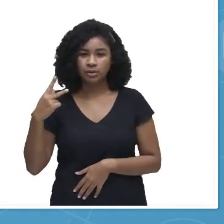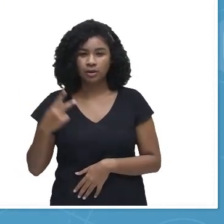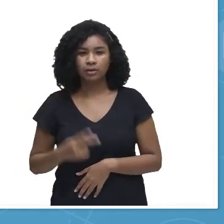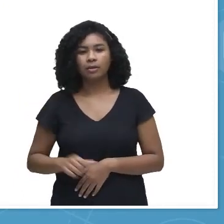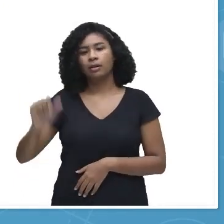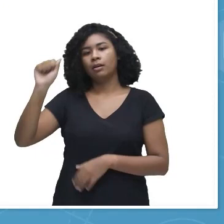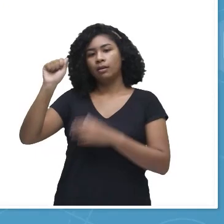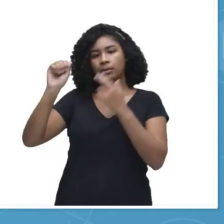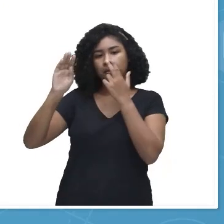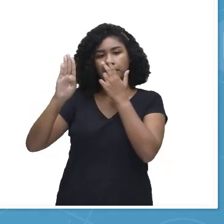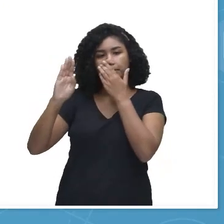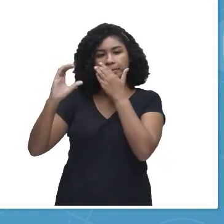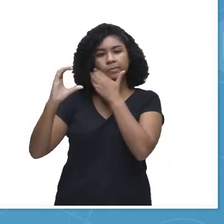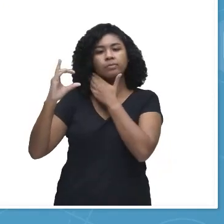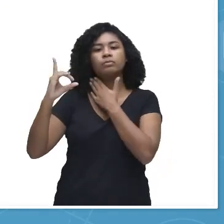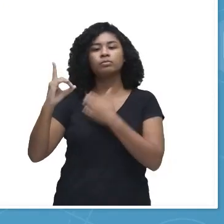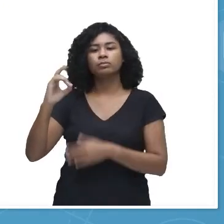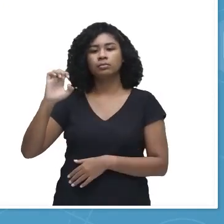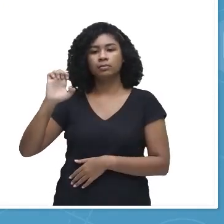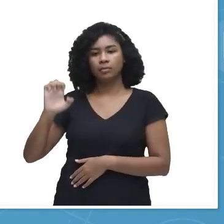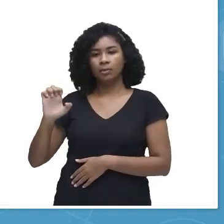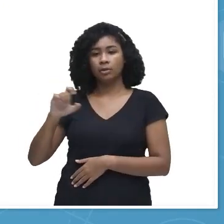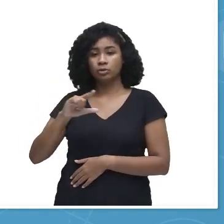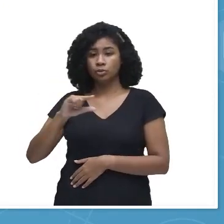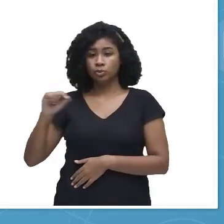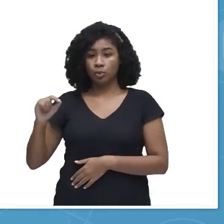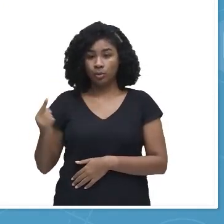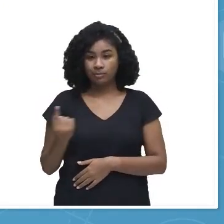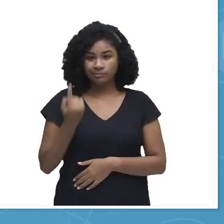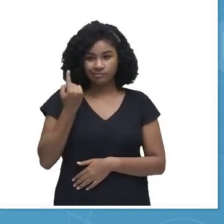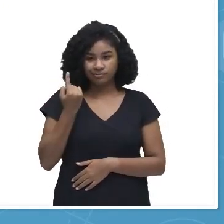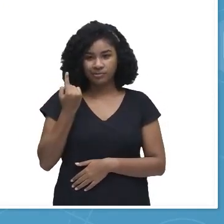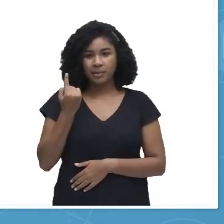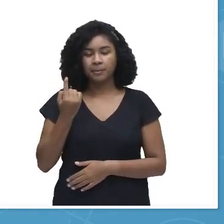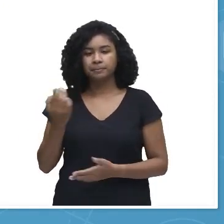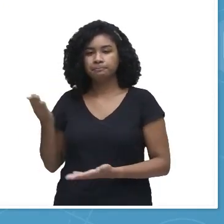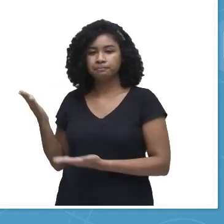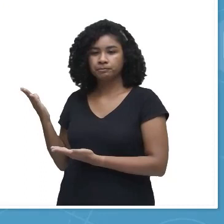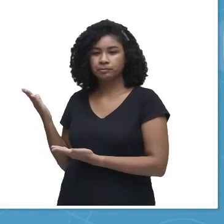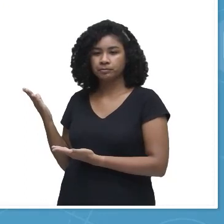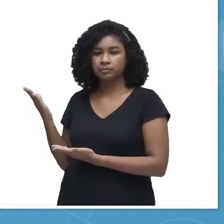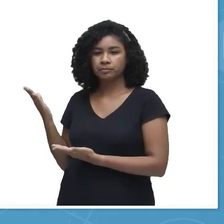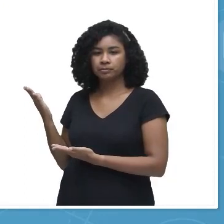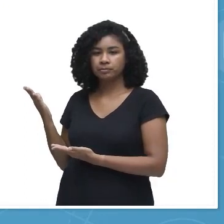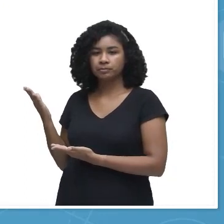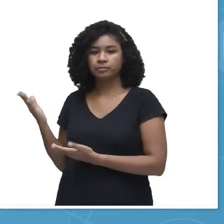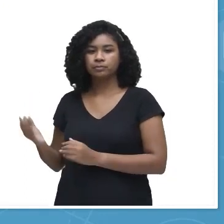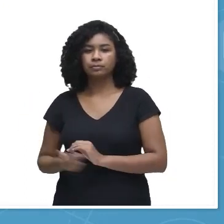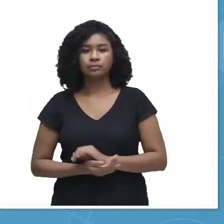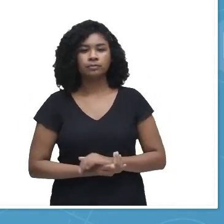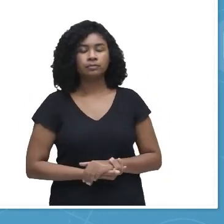B. Dandara, C. Lélia Gonzalez, D. Escravizaura e